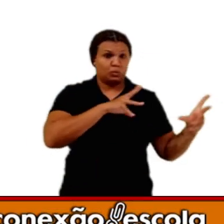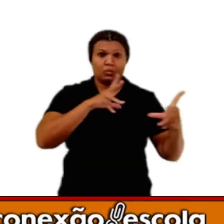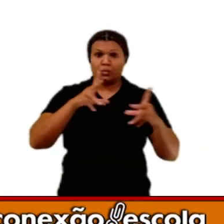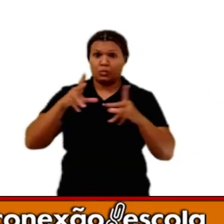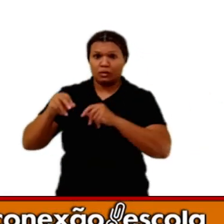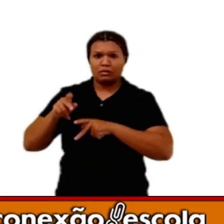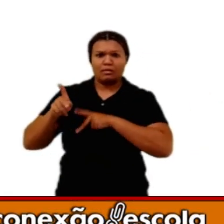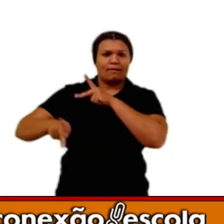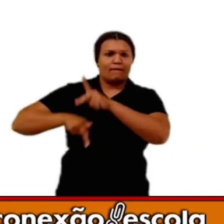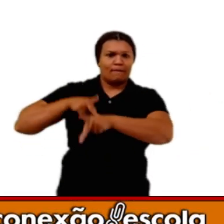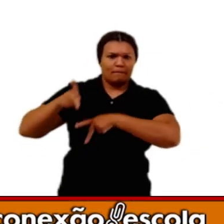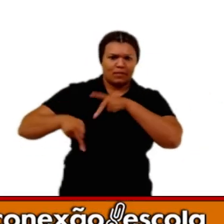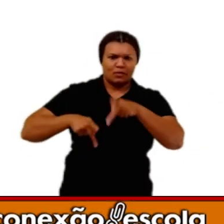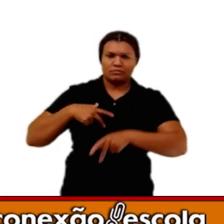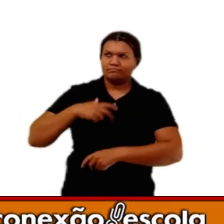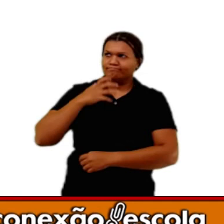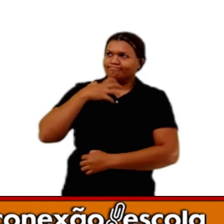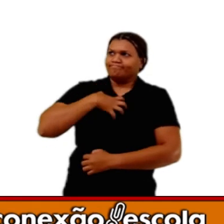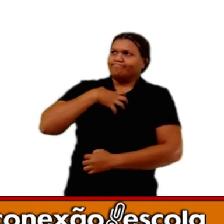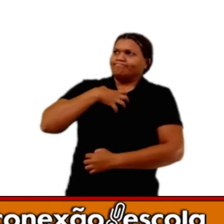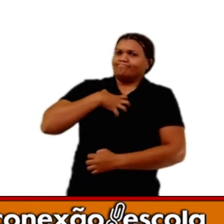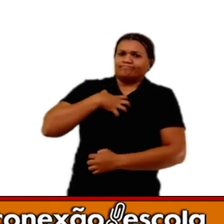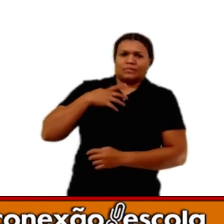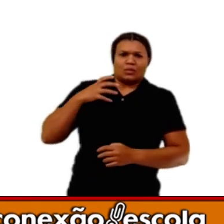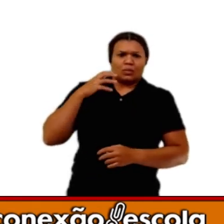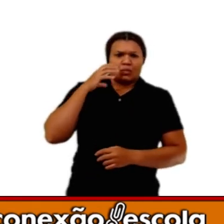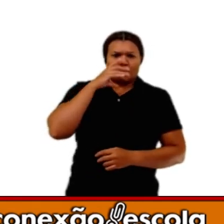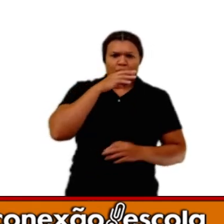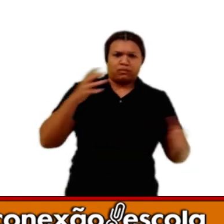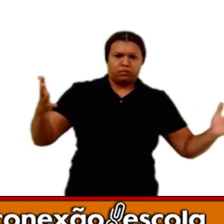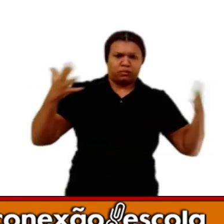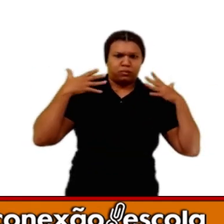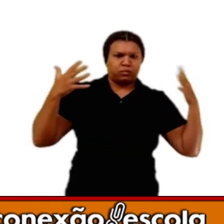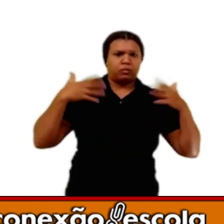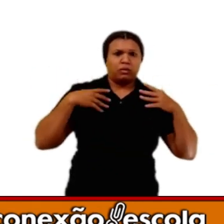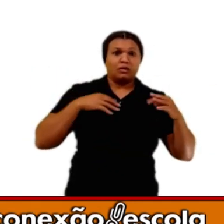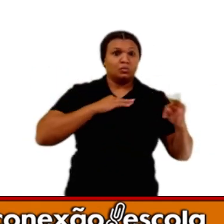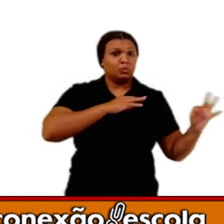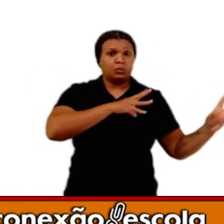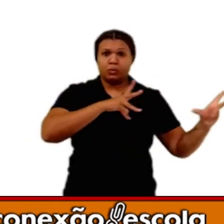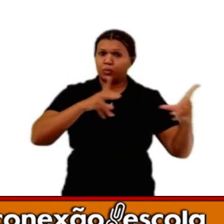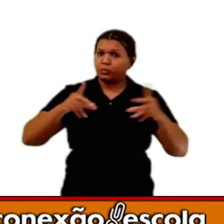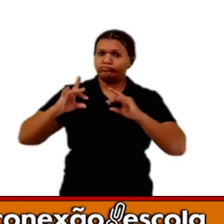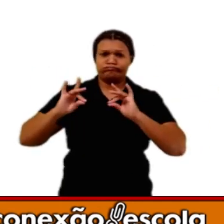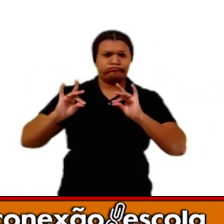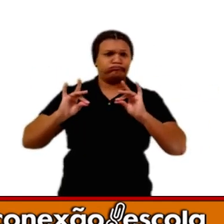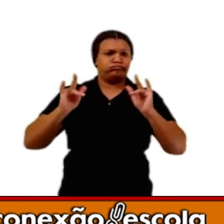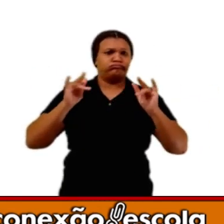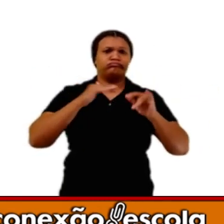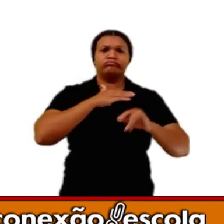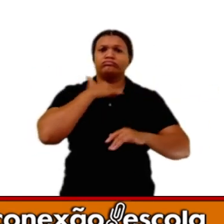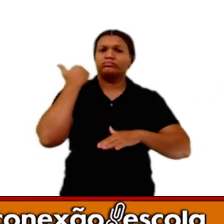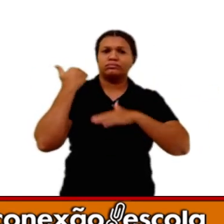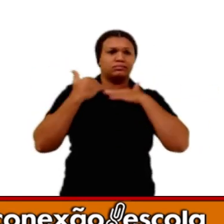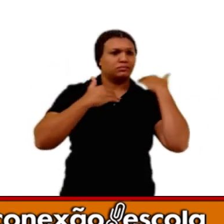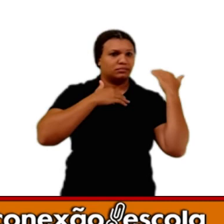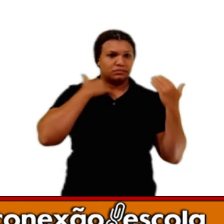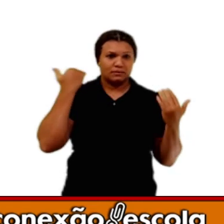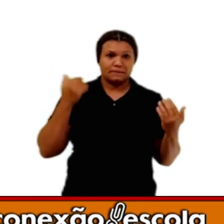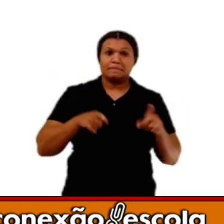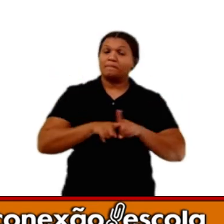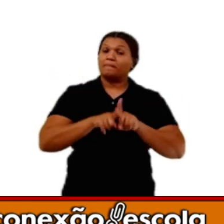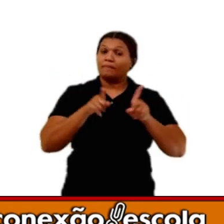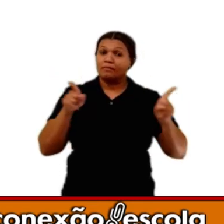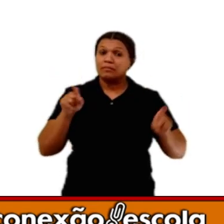é sensível a esse calor, a população inteira é dizimada. Já na reprodução sexuada, como tem a